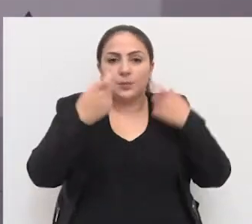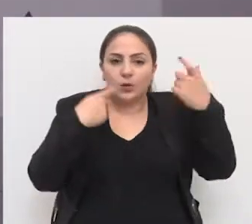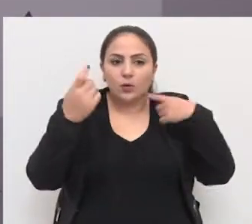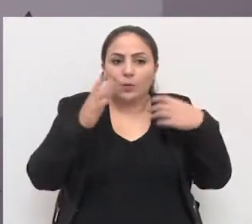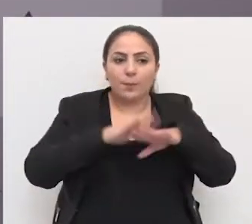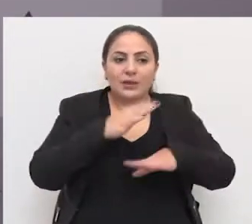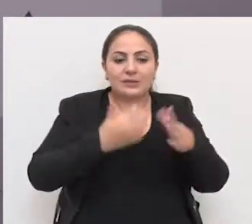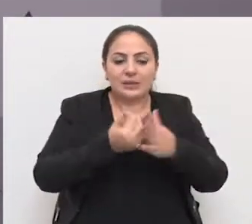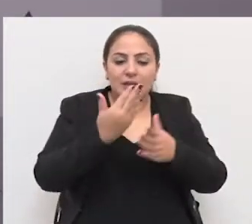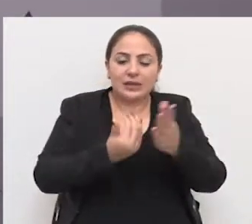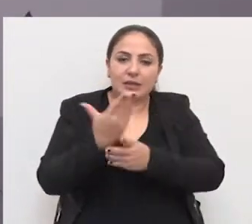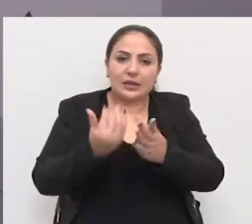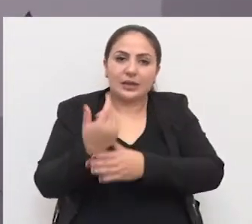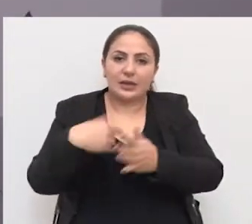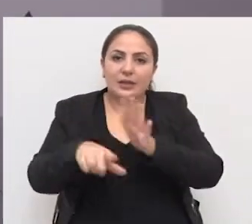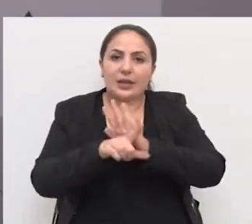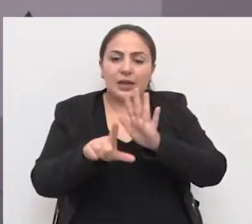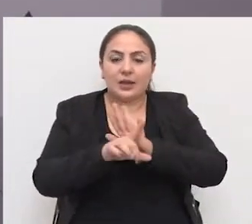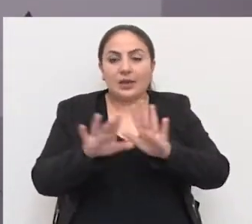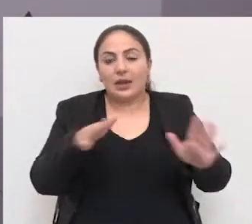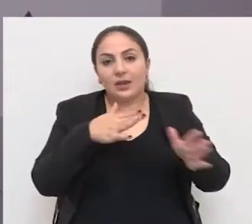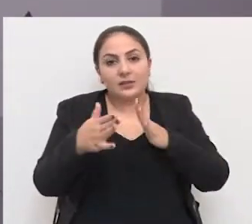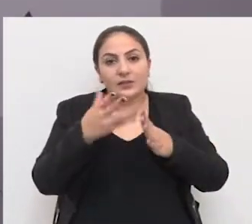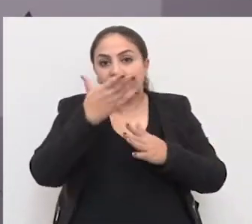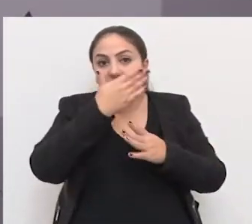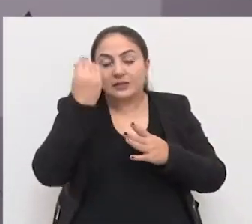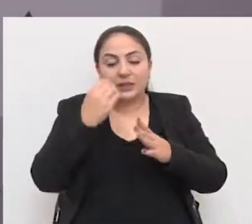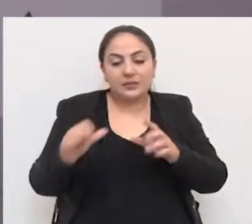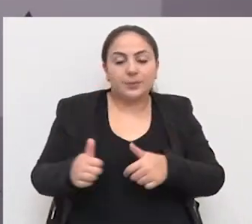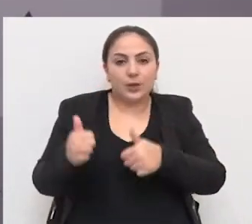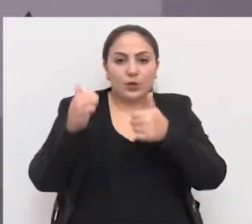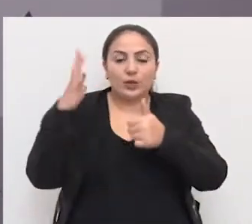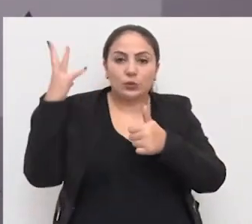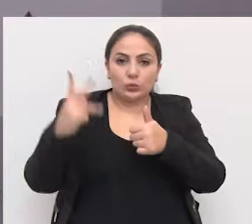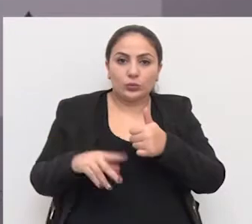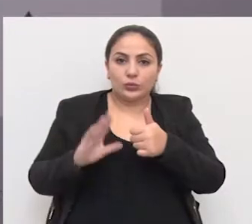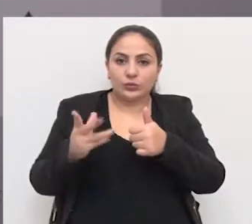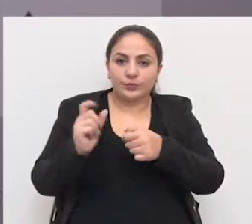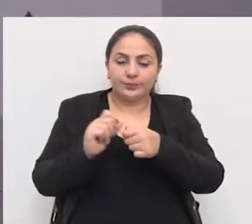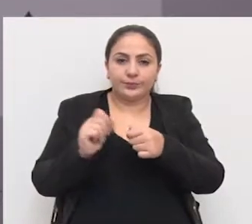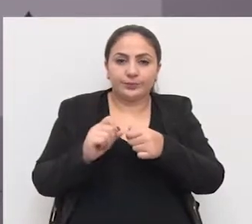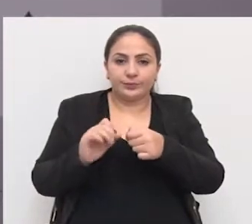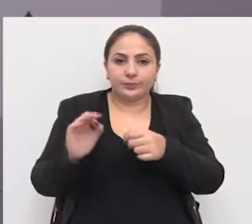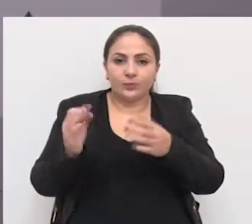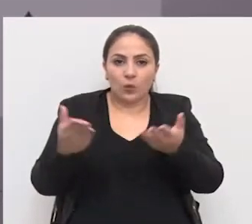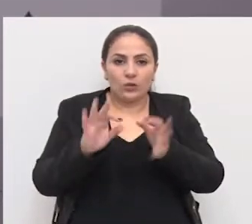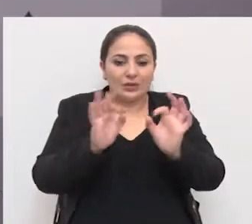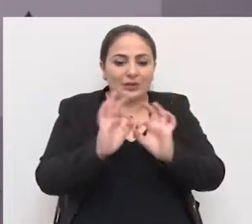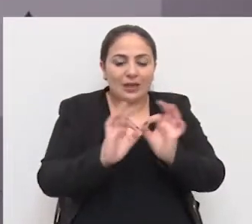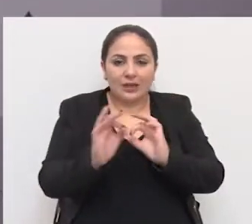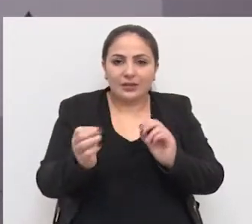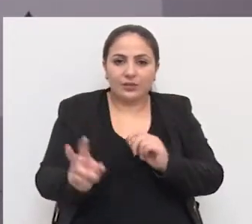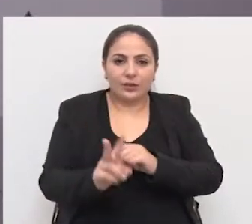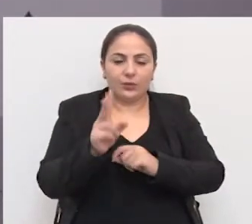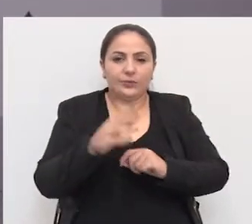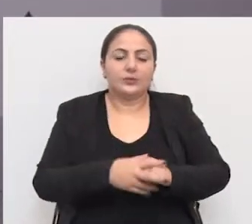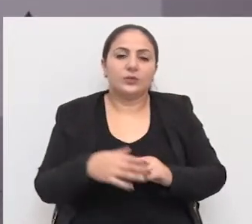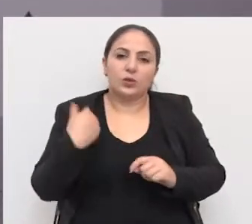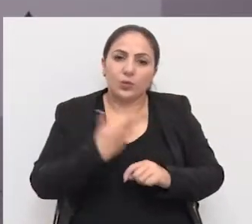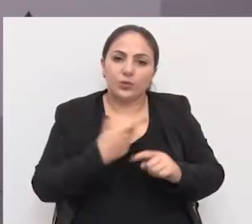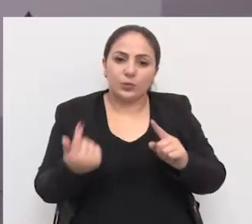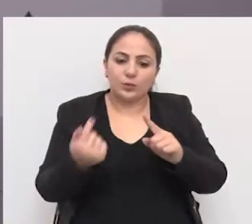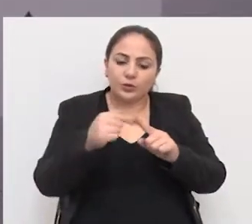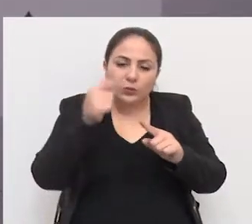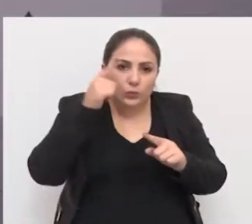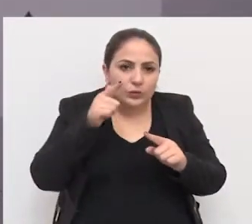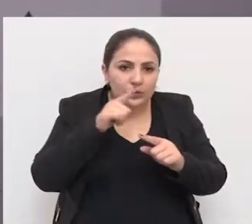nos preocupamos mais em legislar criando novas leis do que melhorar ou reanalisar aquilo que já foi feito e hoje não tem validade. Então o objetivo é criar uma consolidação